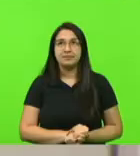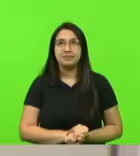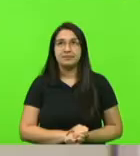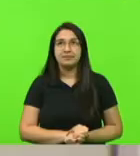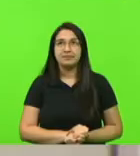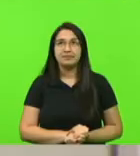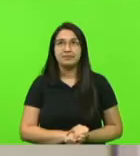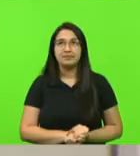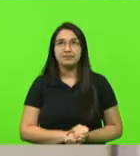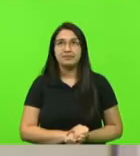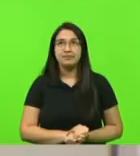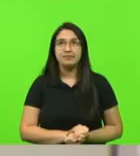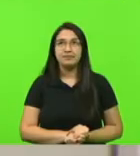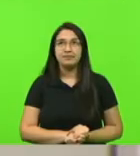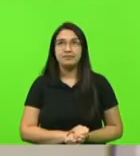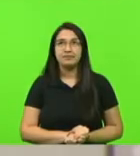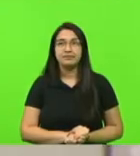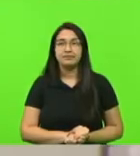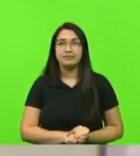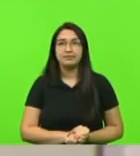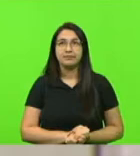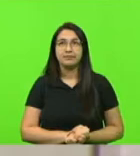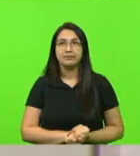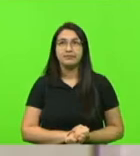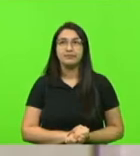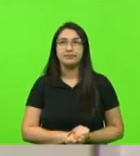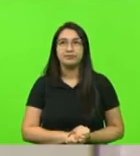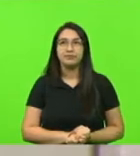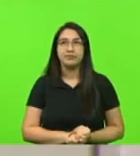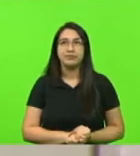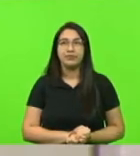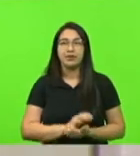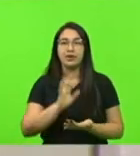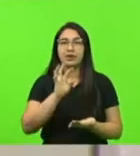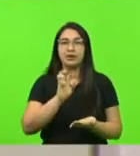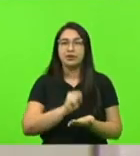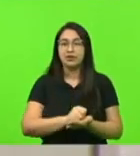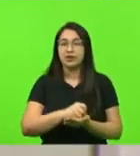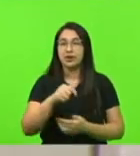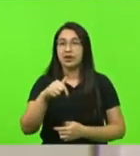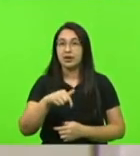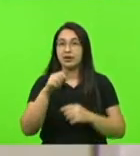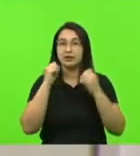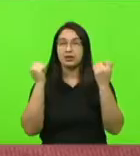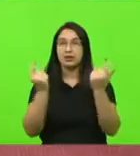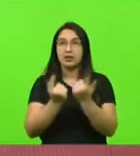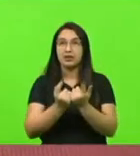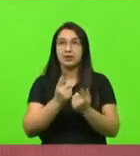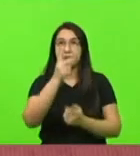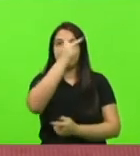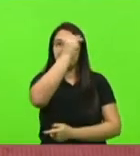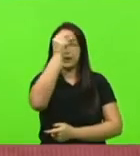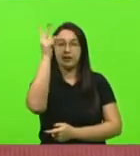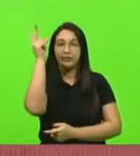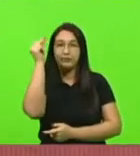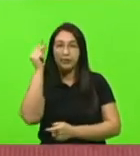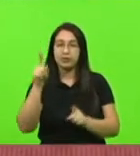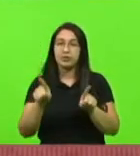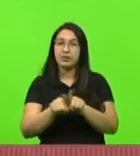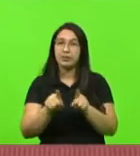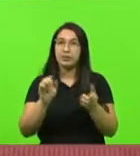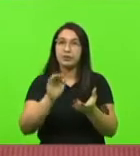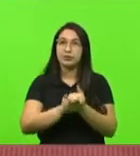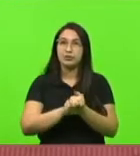Pela ordem, senhor presidente. Pois não, só queria fazer o registro aqui nessa casa do nosso prefeito e sua esposa,